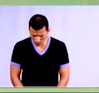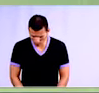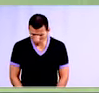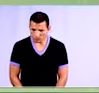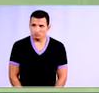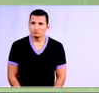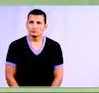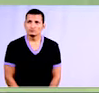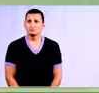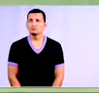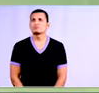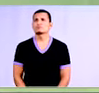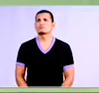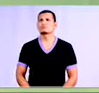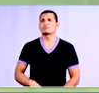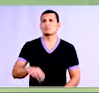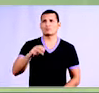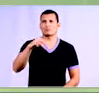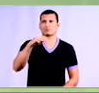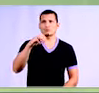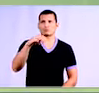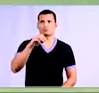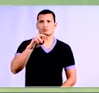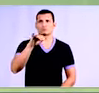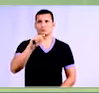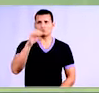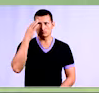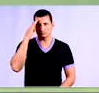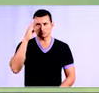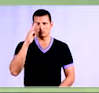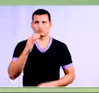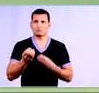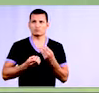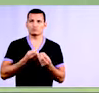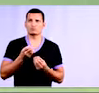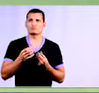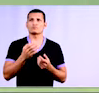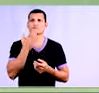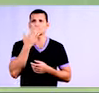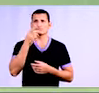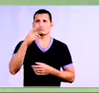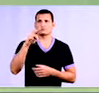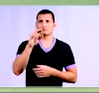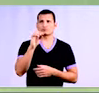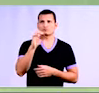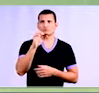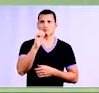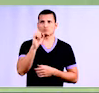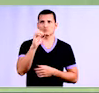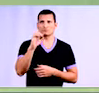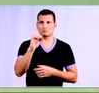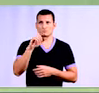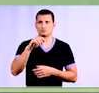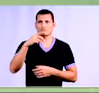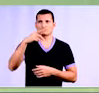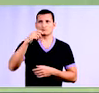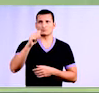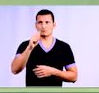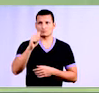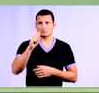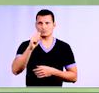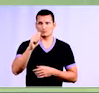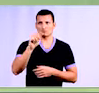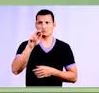a memória principal, sua utilização com relação aos tipos de processo, é a paginação de memória.